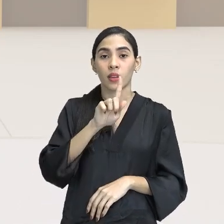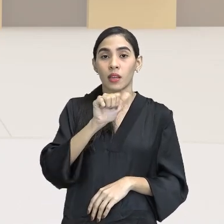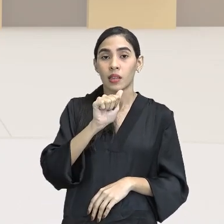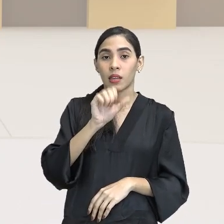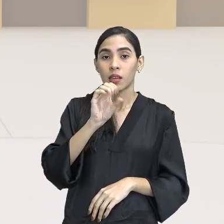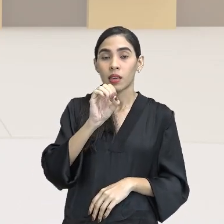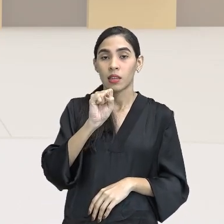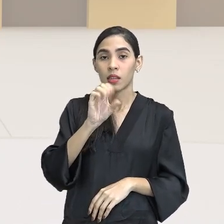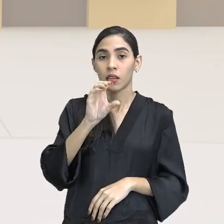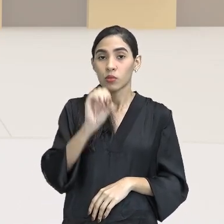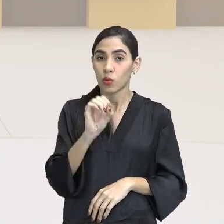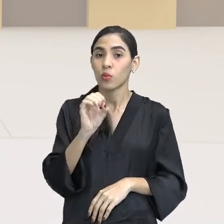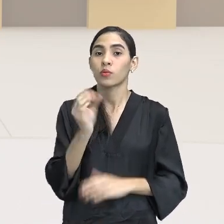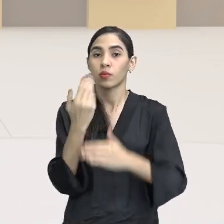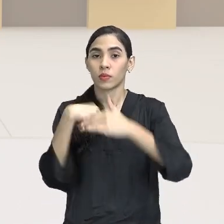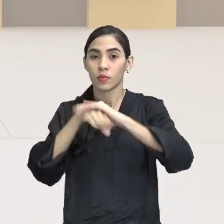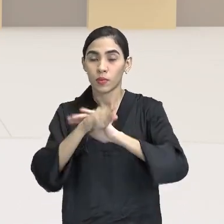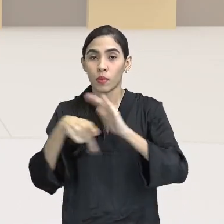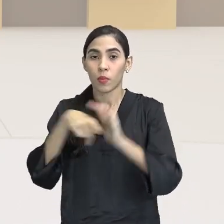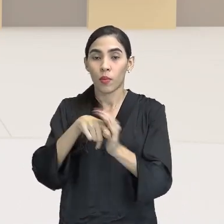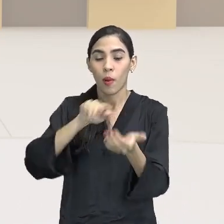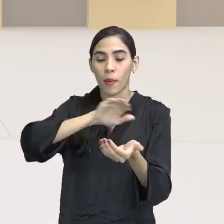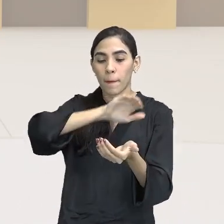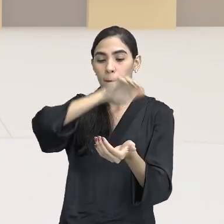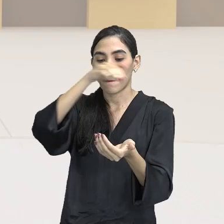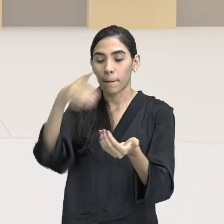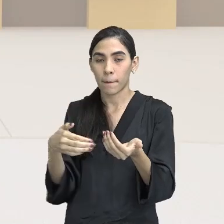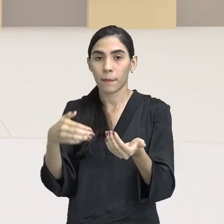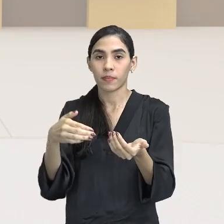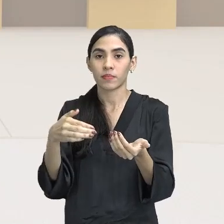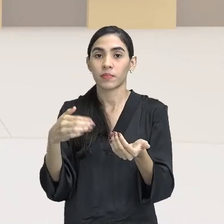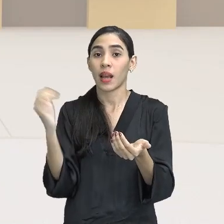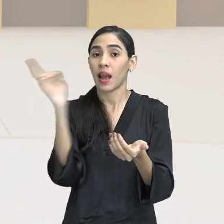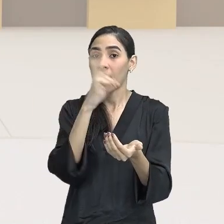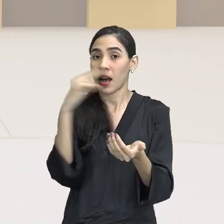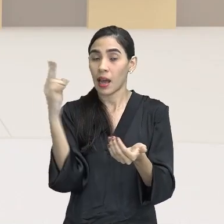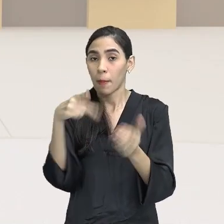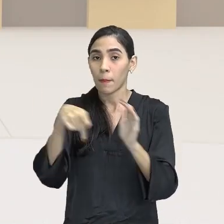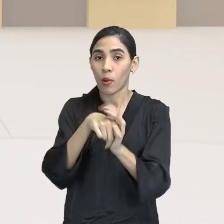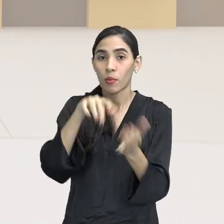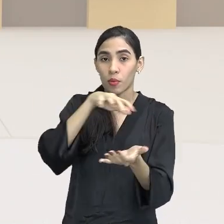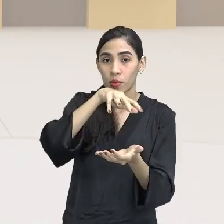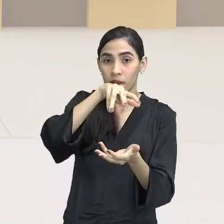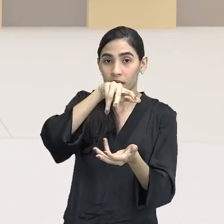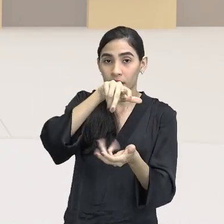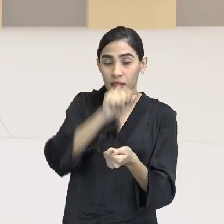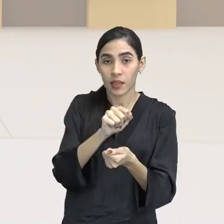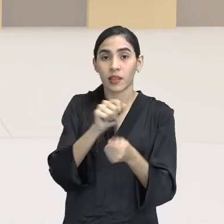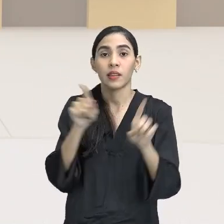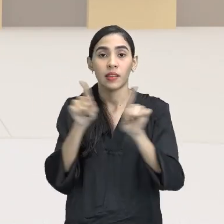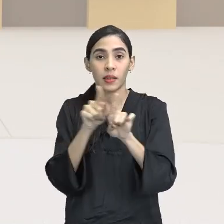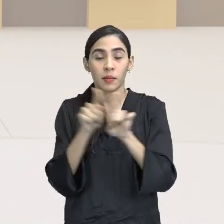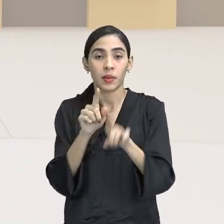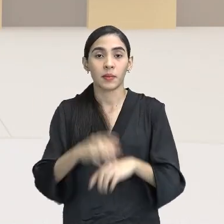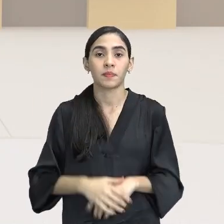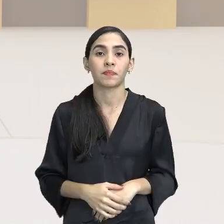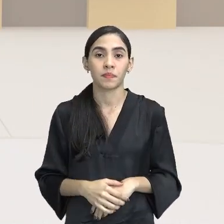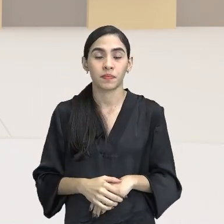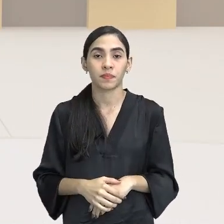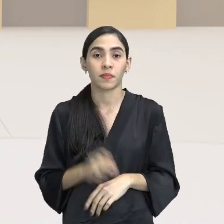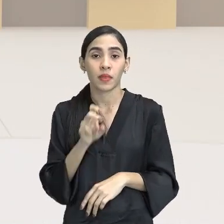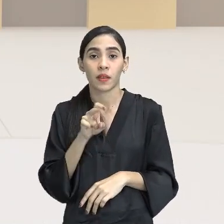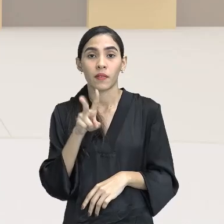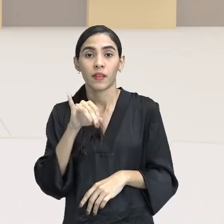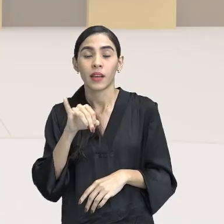ser reservados ali na camada de ar que envolve o nosso planeta Terra, né? E no caso que vão